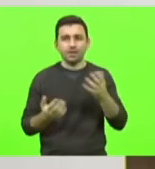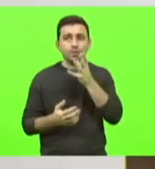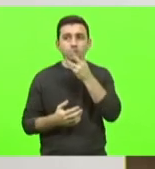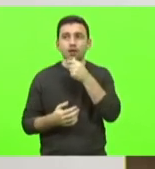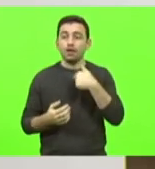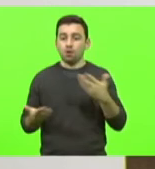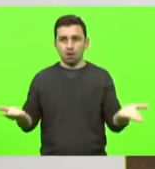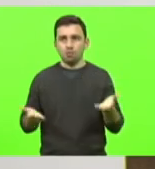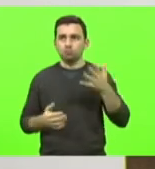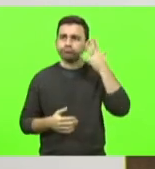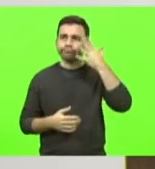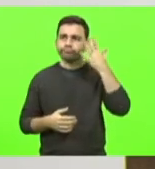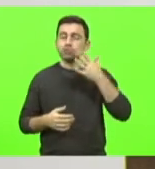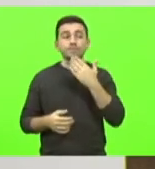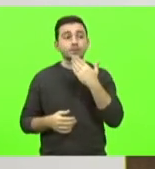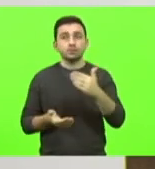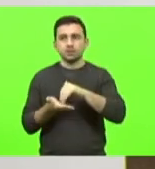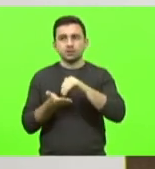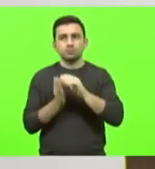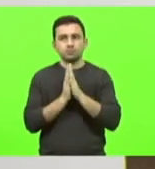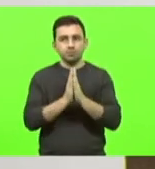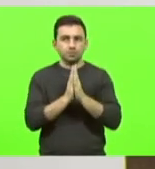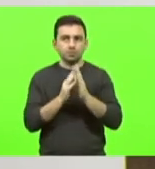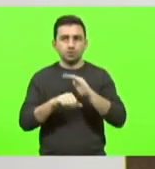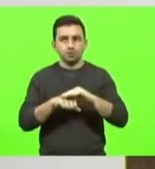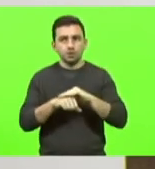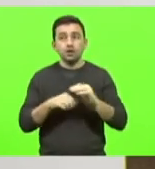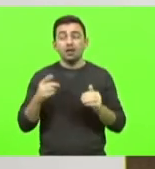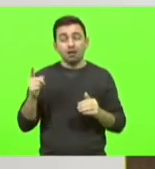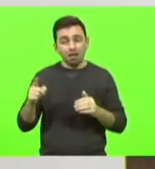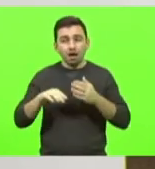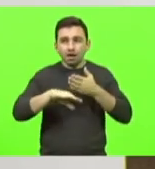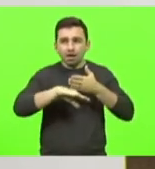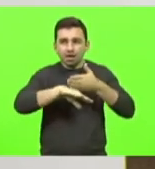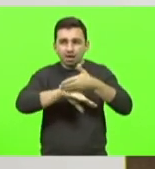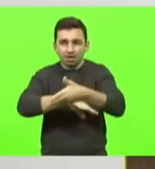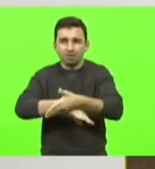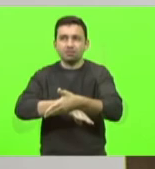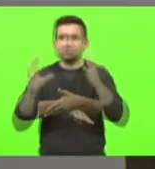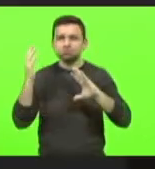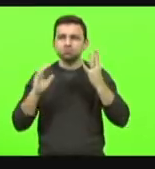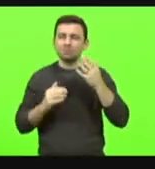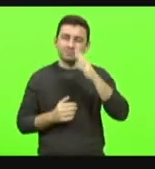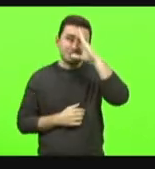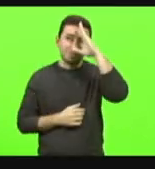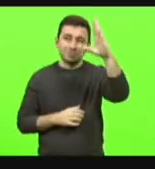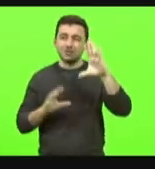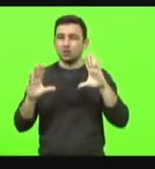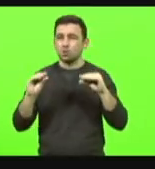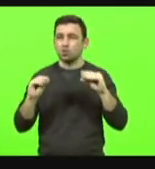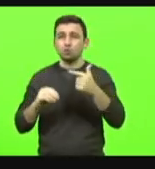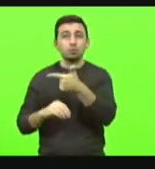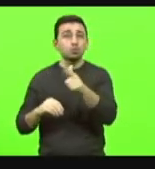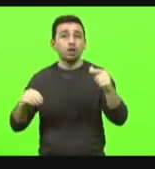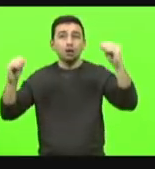de plenário pedir ao secretário que olhe com carinho a entrada da Boa Esperança, quem sai de Sombrio para Jacinto Machado, não tem nenhuma